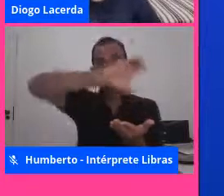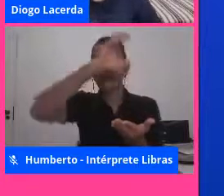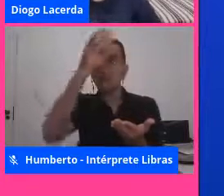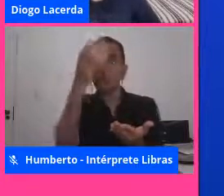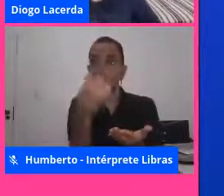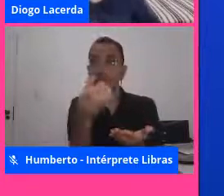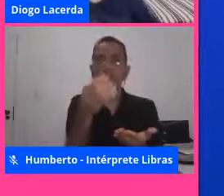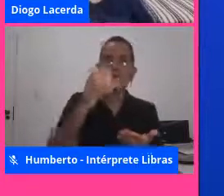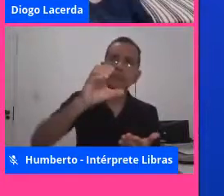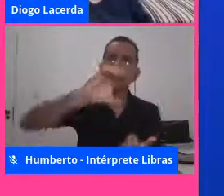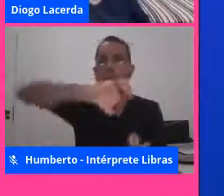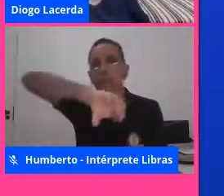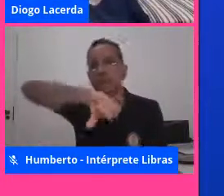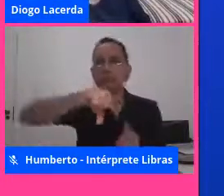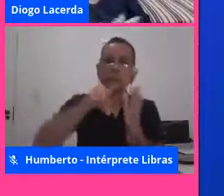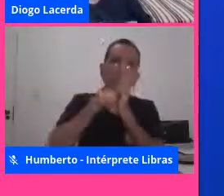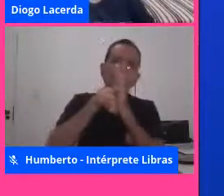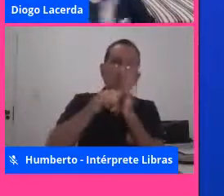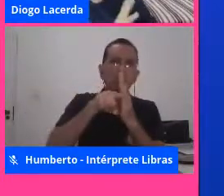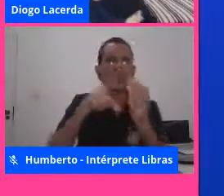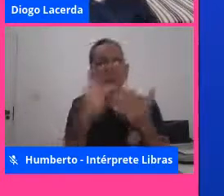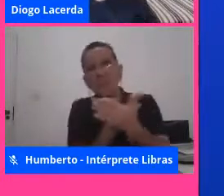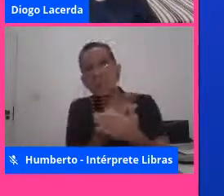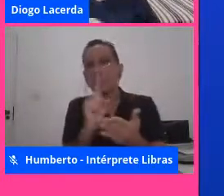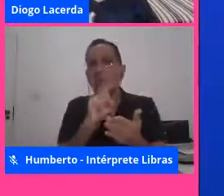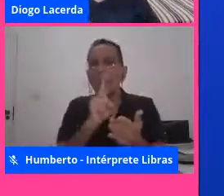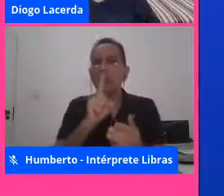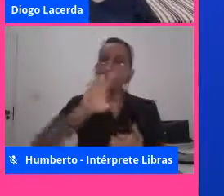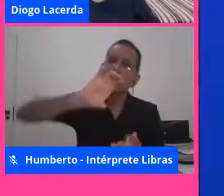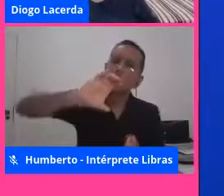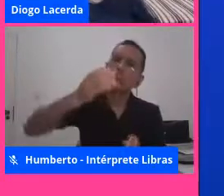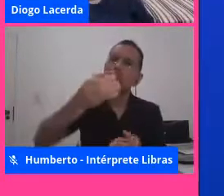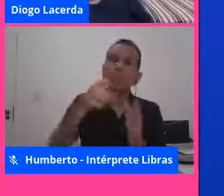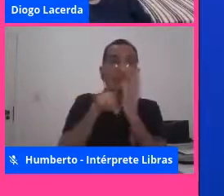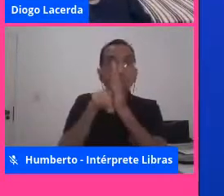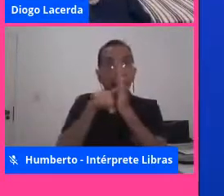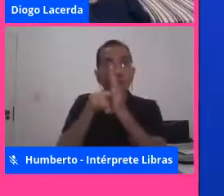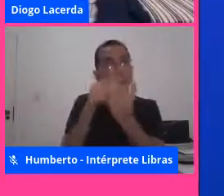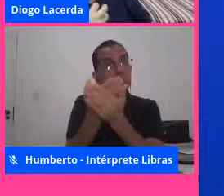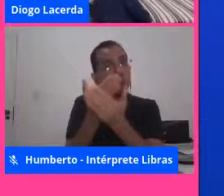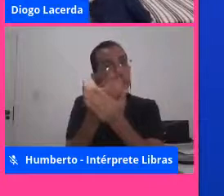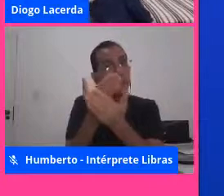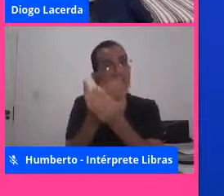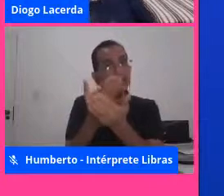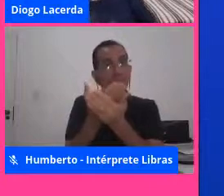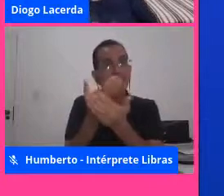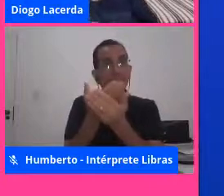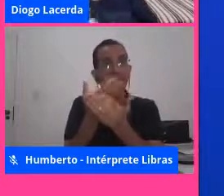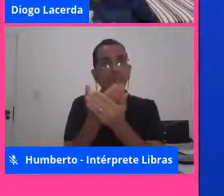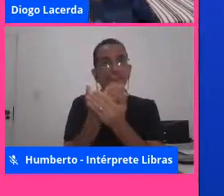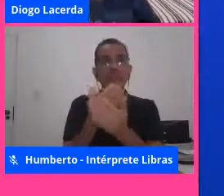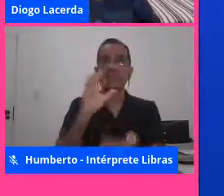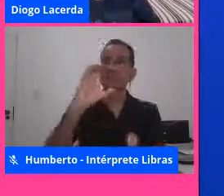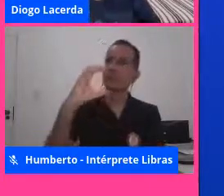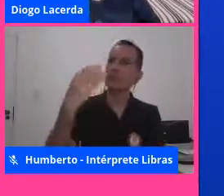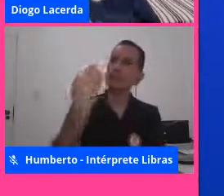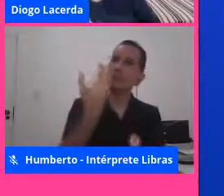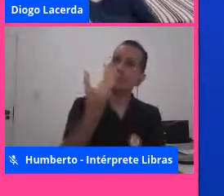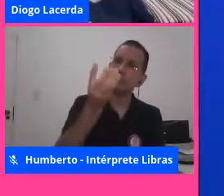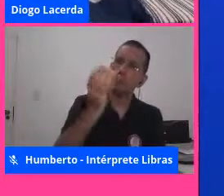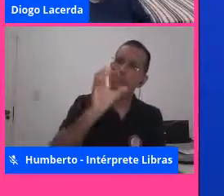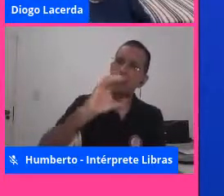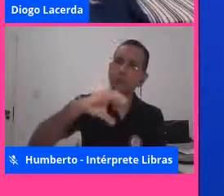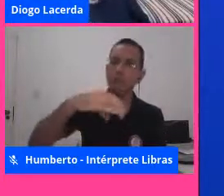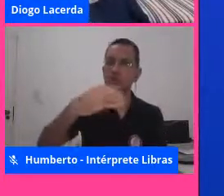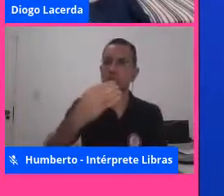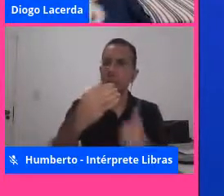se tem algum erro no software, se tem algum falha, enfim. A ideia é justamente você girar e observar se vai ter algum tipo de falha, algum